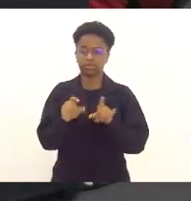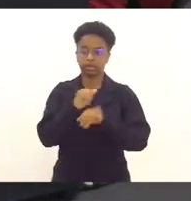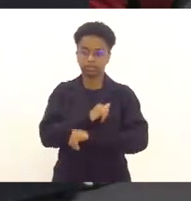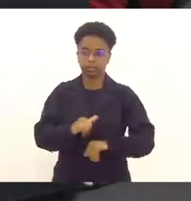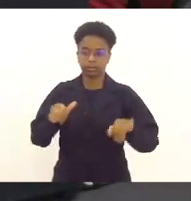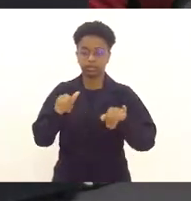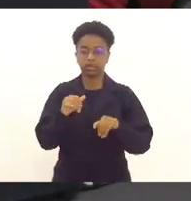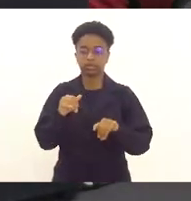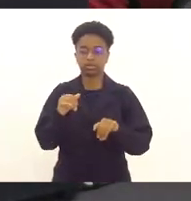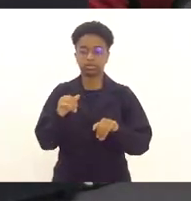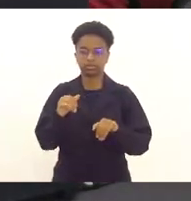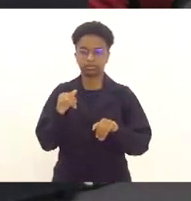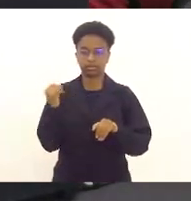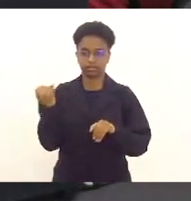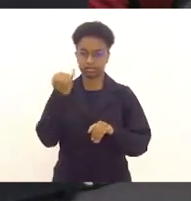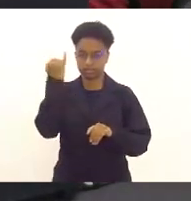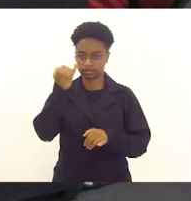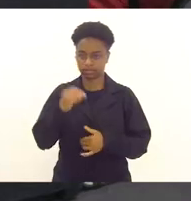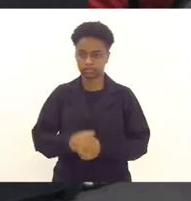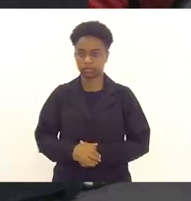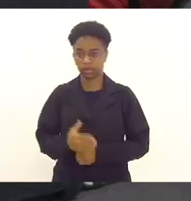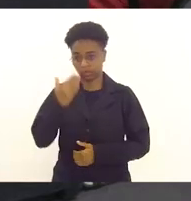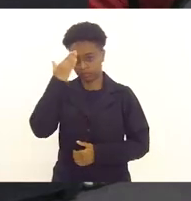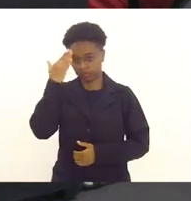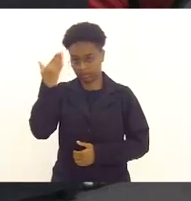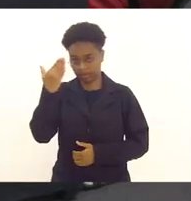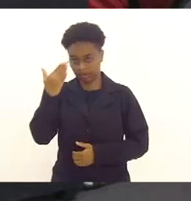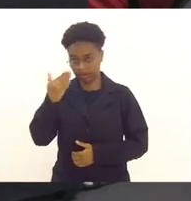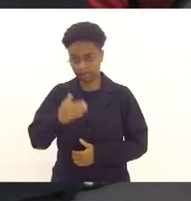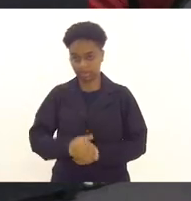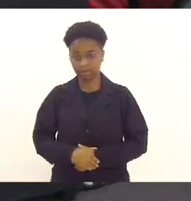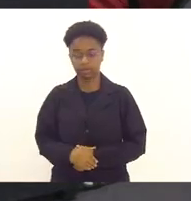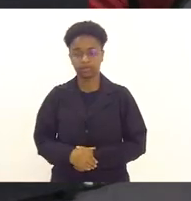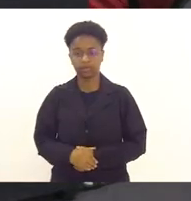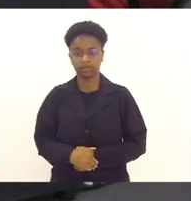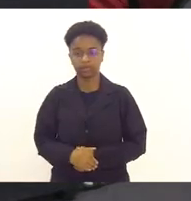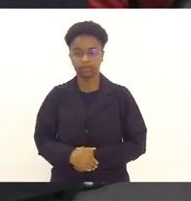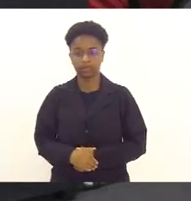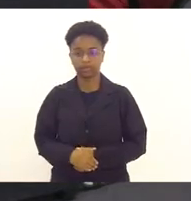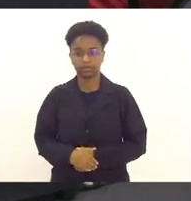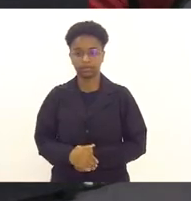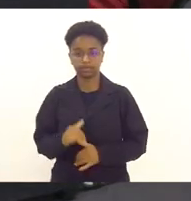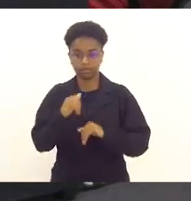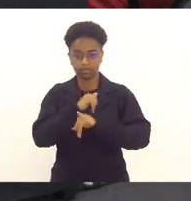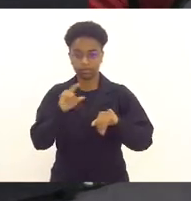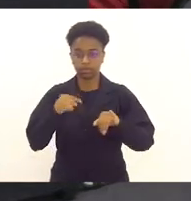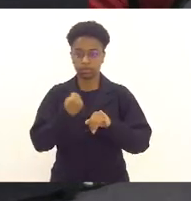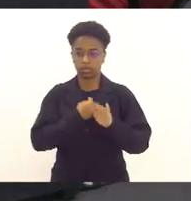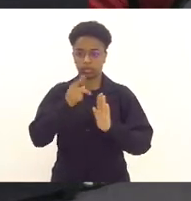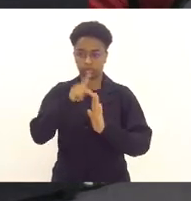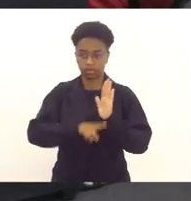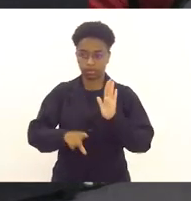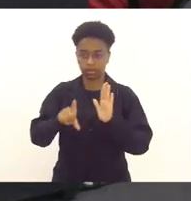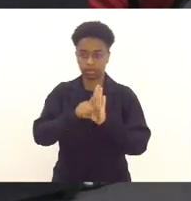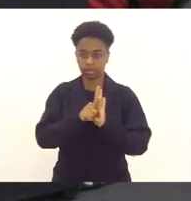informar que Obrigada Luciana informar que o nosso projeto de lei sobre as tendas